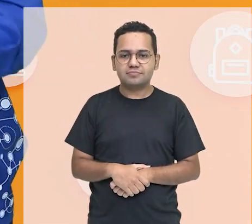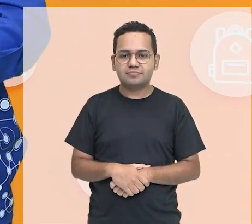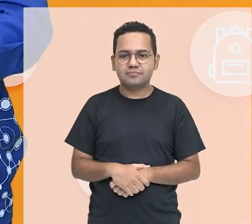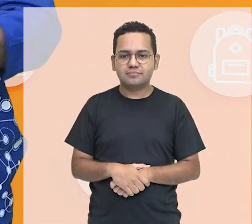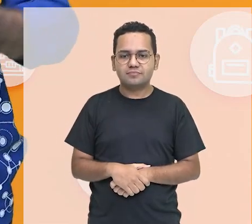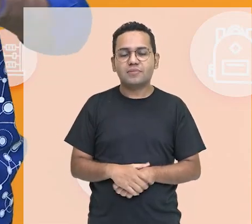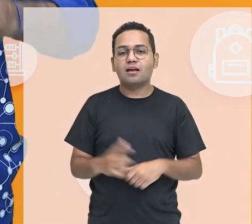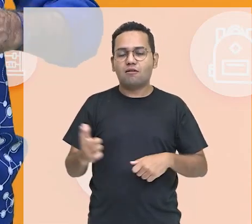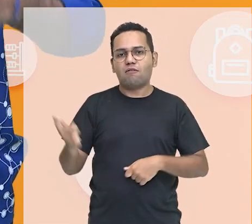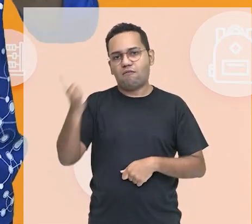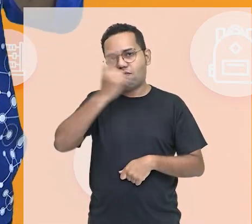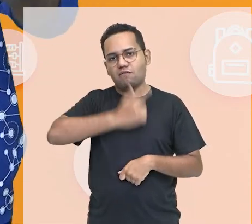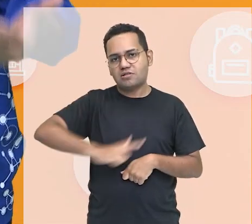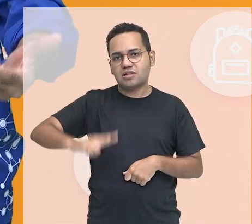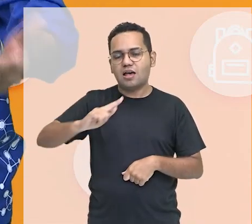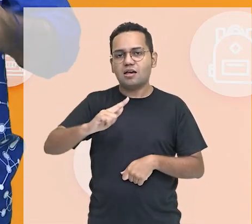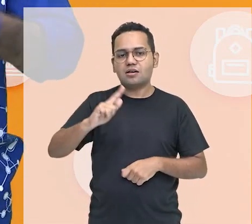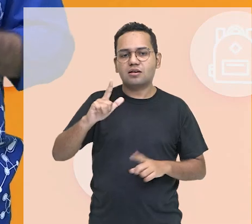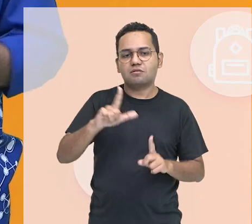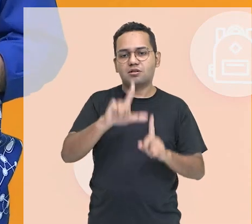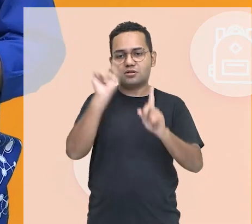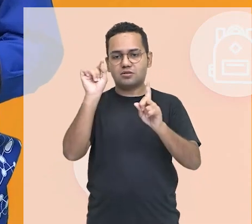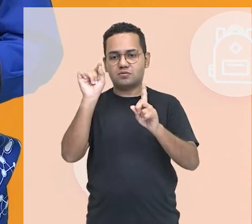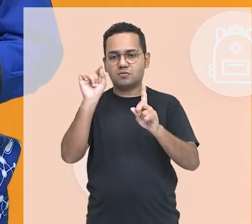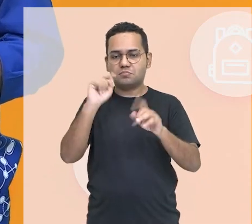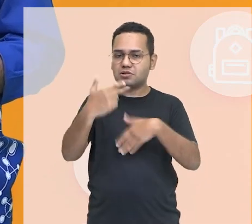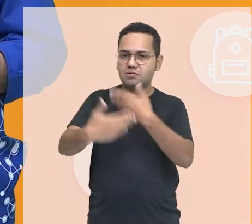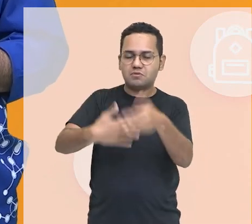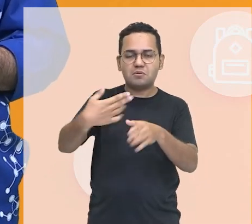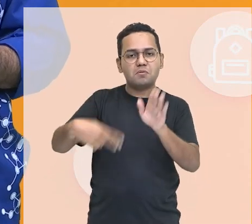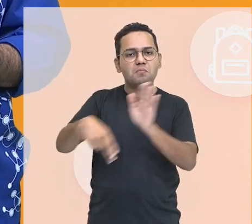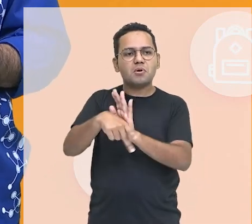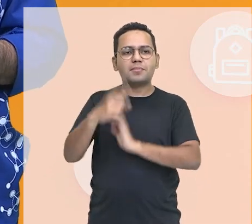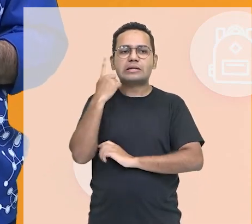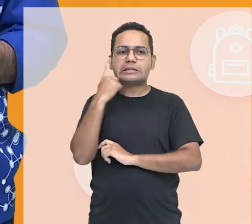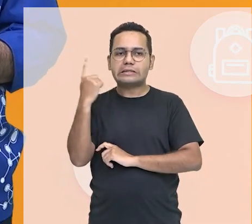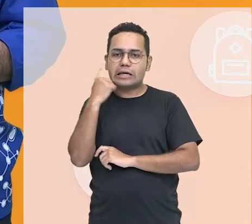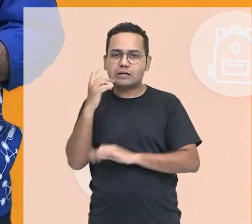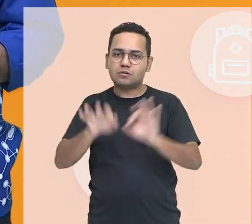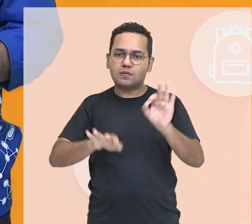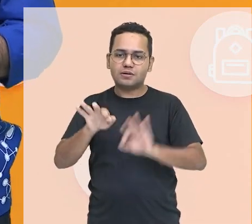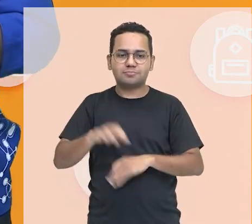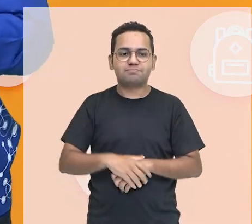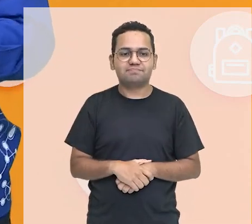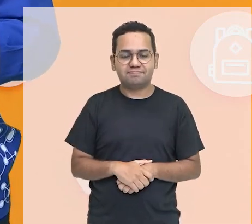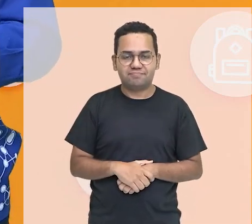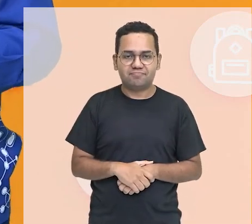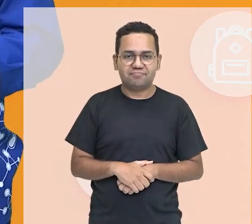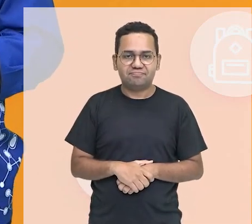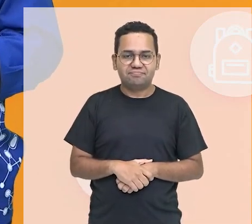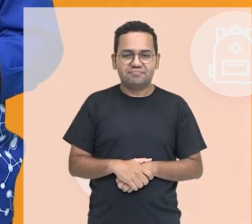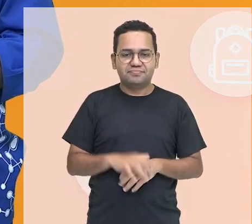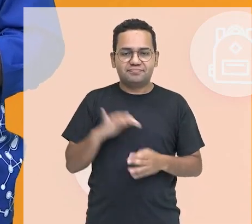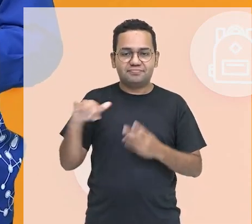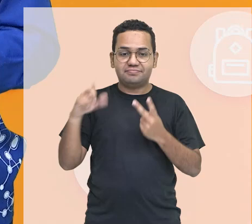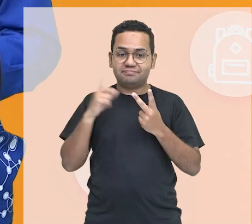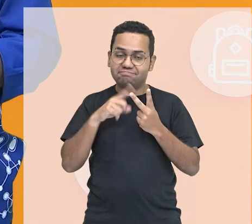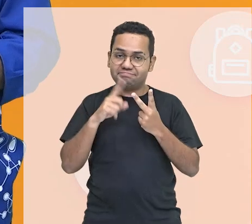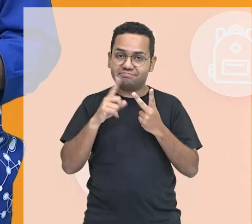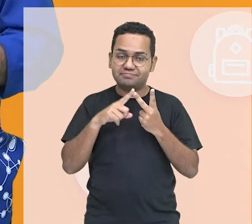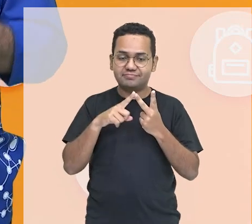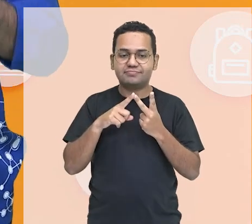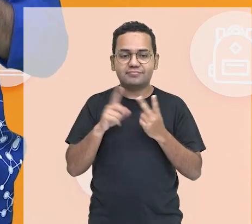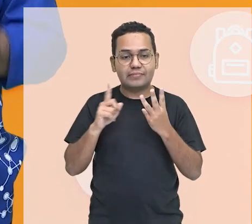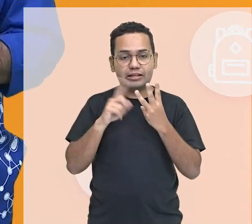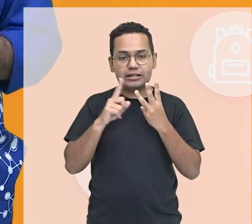se eleger e vão, então, desenvolver a política, né? Estado e conceito e definição. O que é